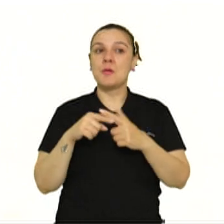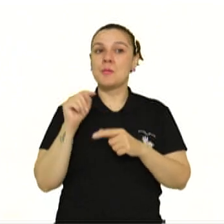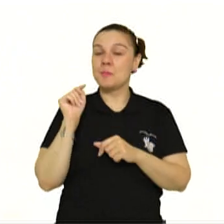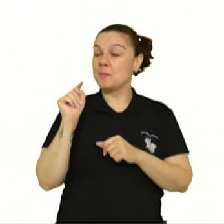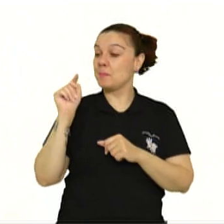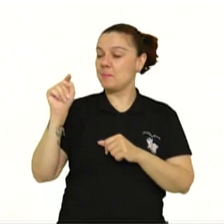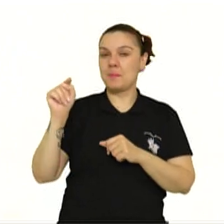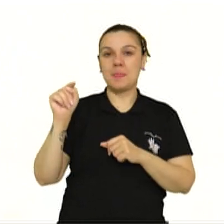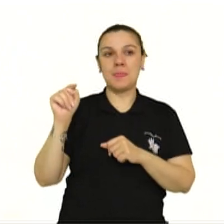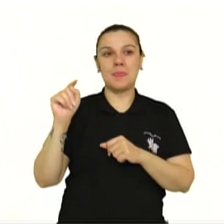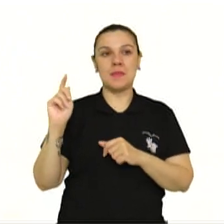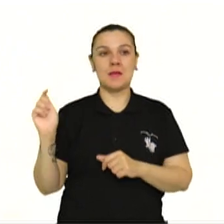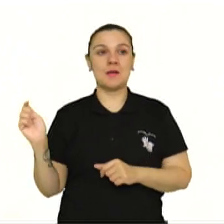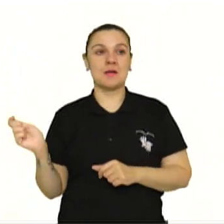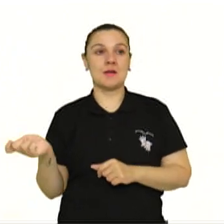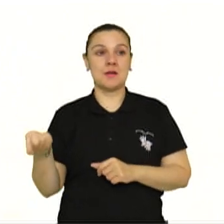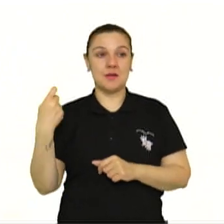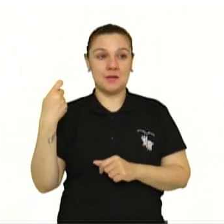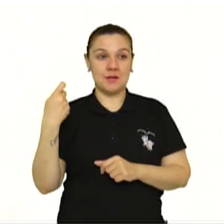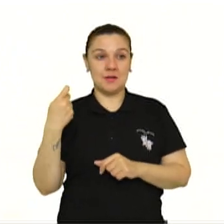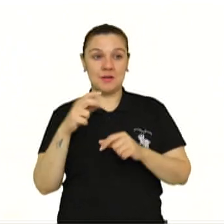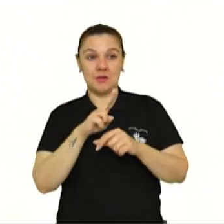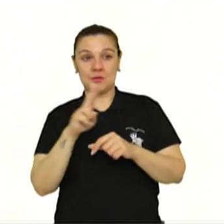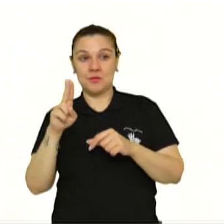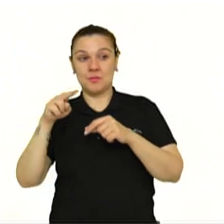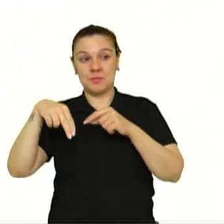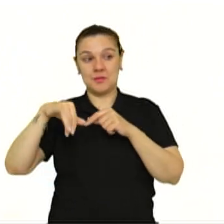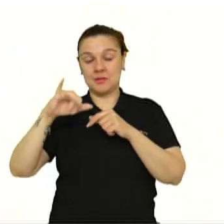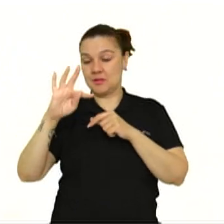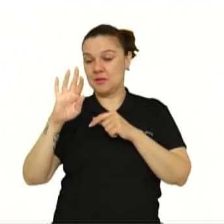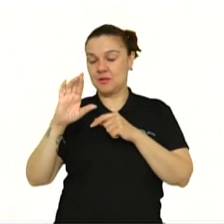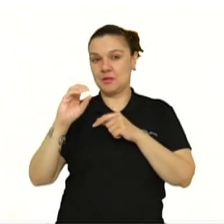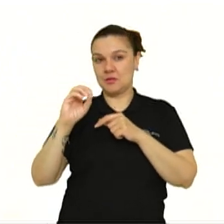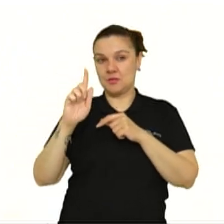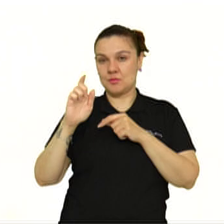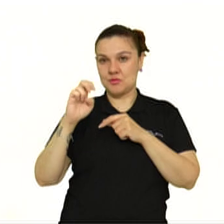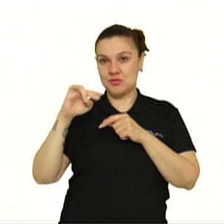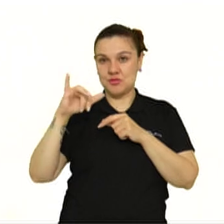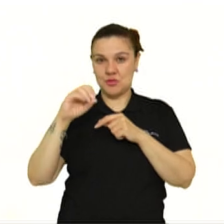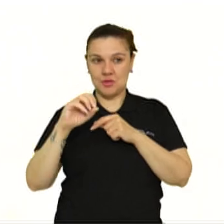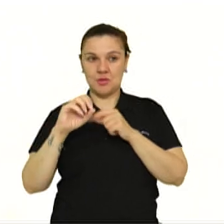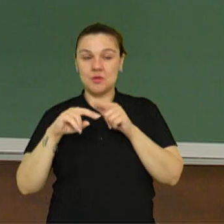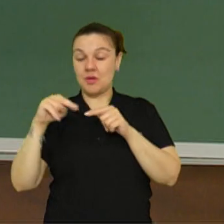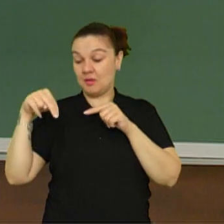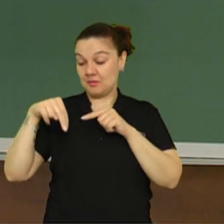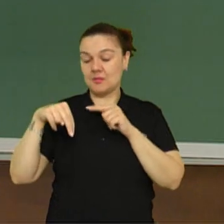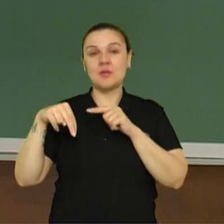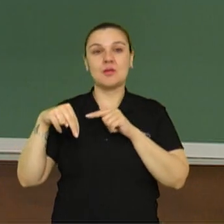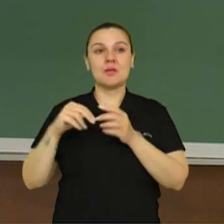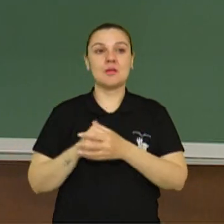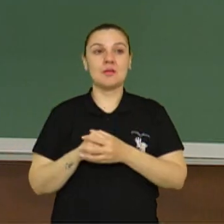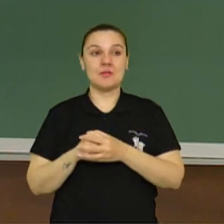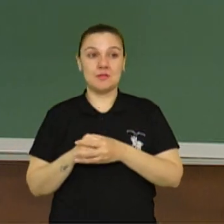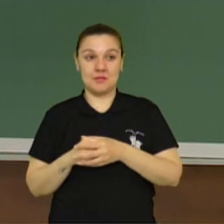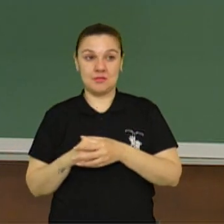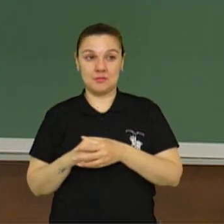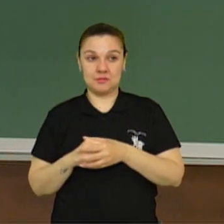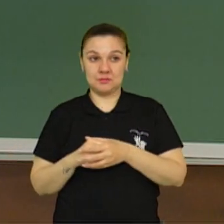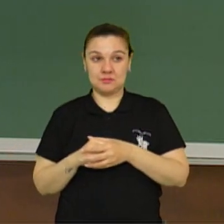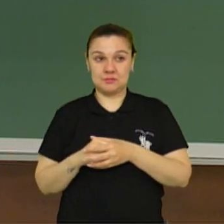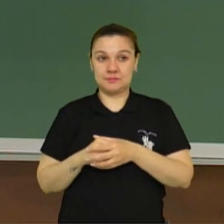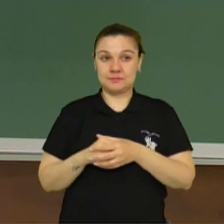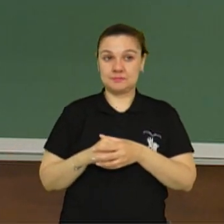interessante nela? Ela tem uma explosão devido a uma partícula de nitrogênio. Então, acho que eu citei nas aulas passadas, o que acontece? A gente vai ver como é